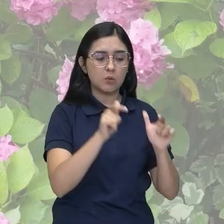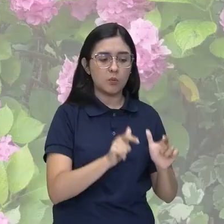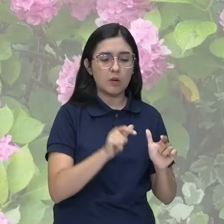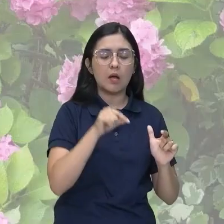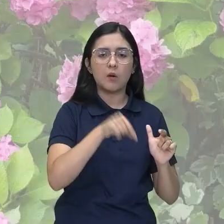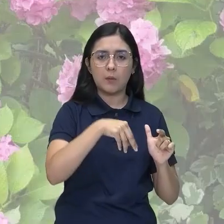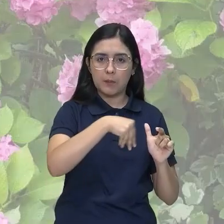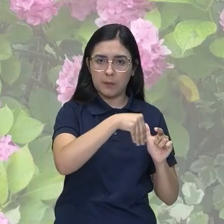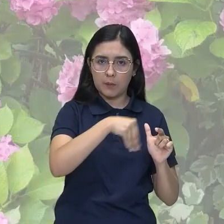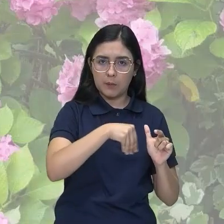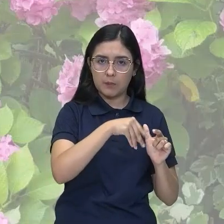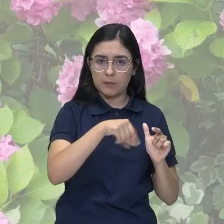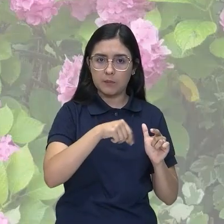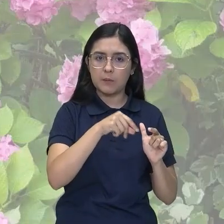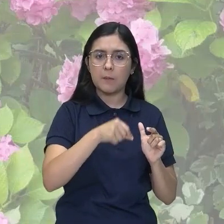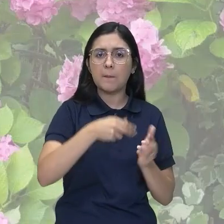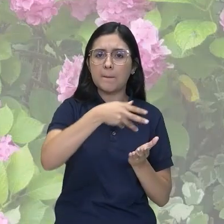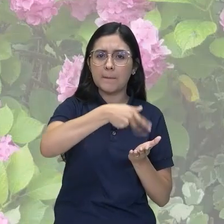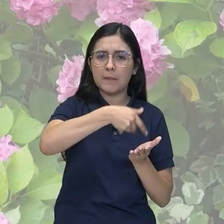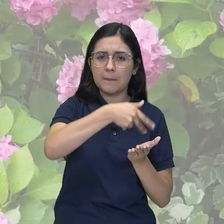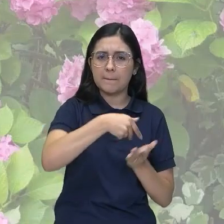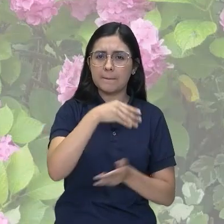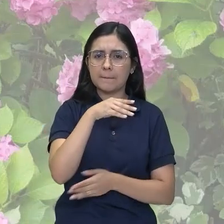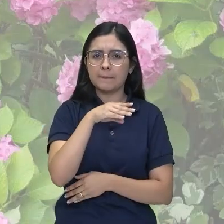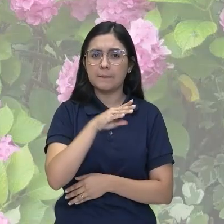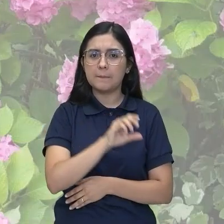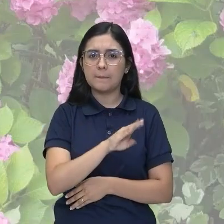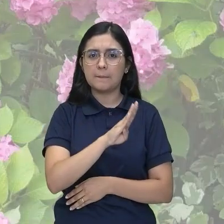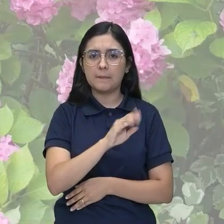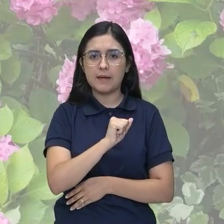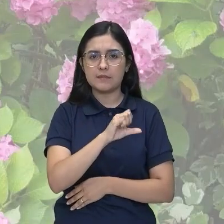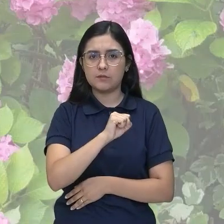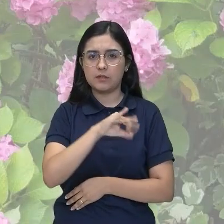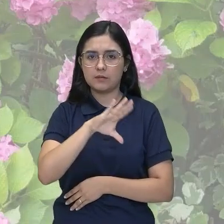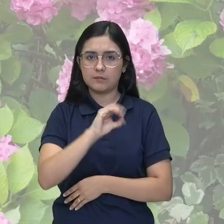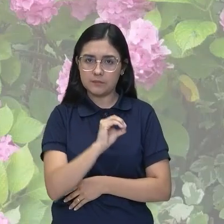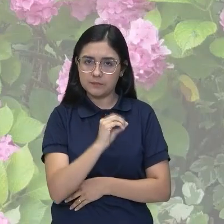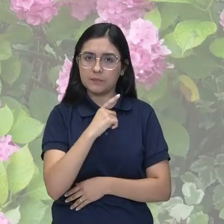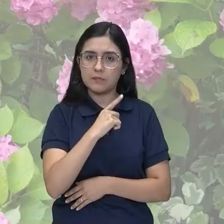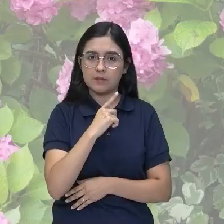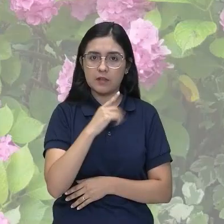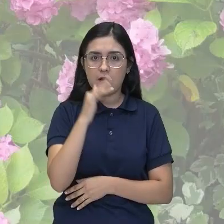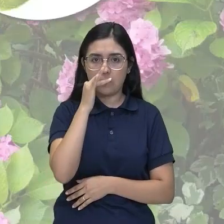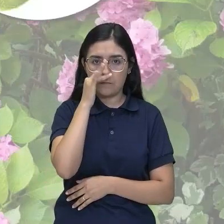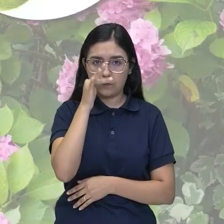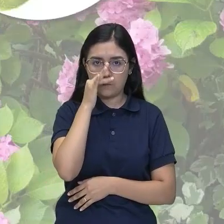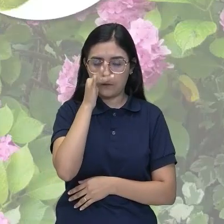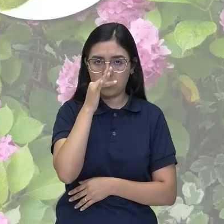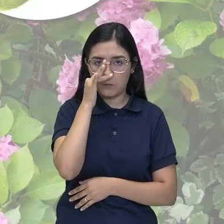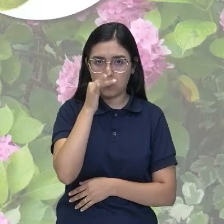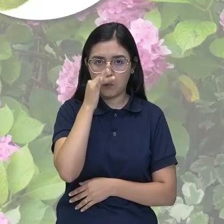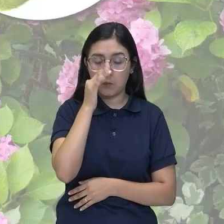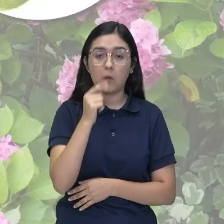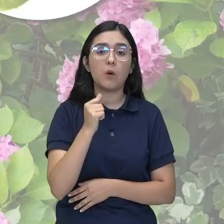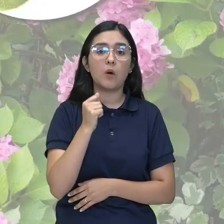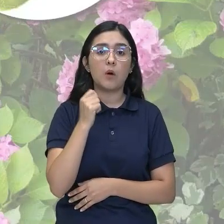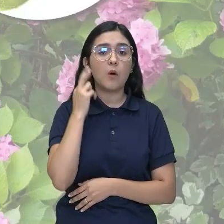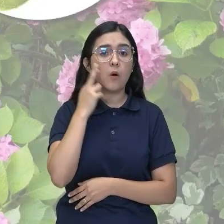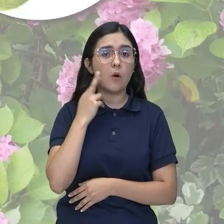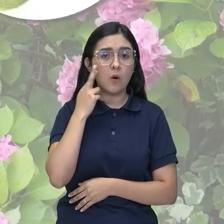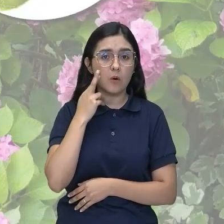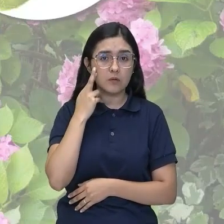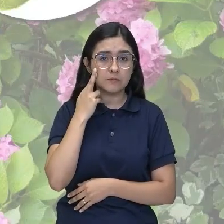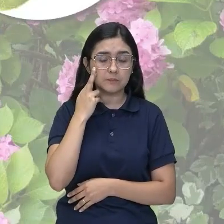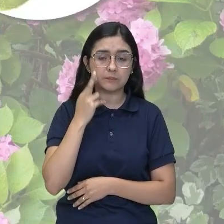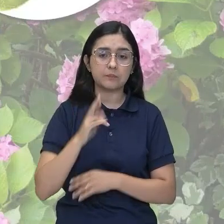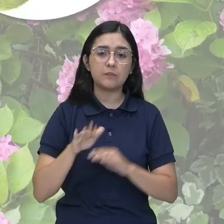plantada no meio básico, nós vamos ter a hortênsia rosa. Então, essas flores, elas